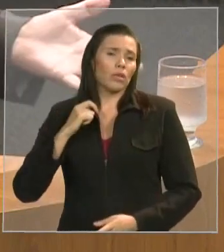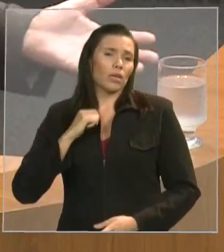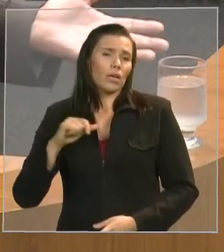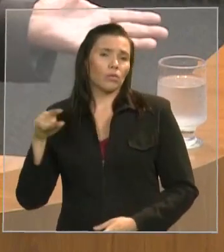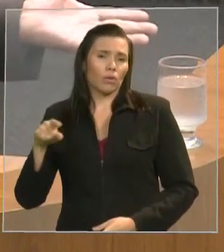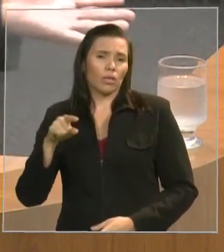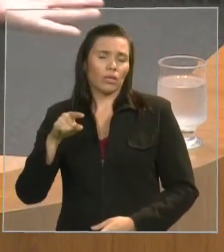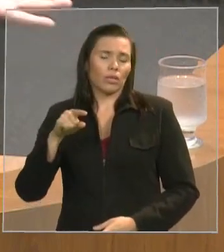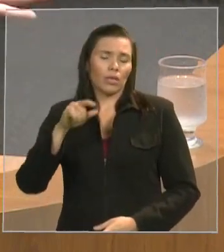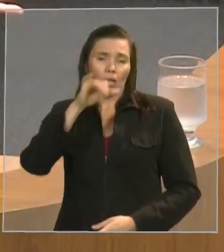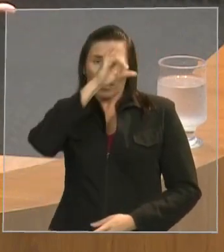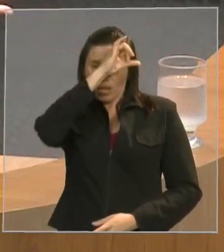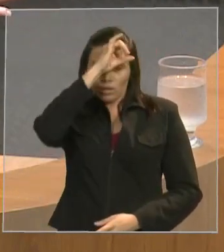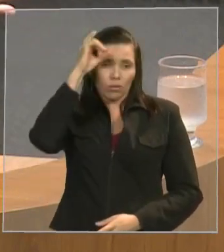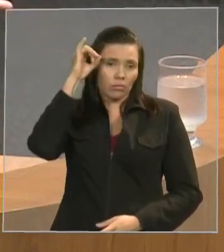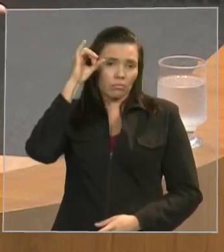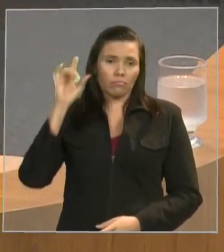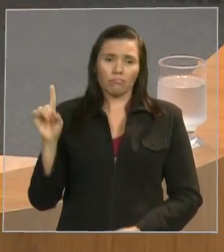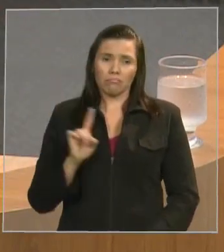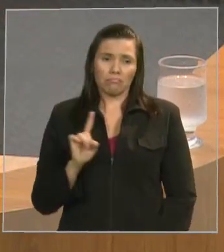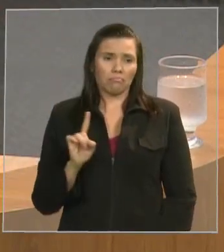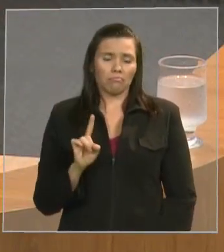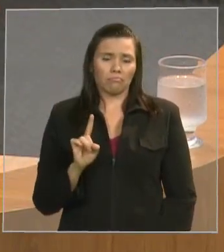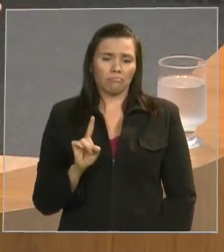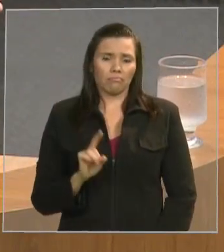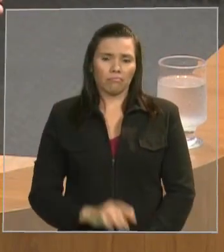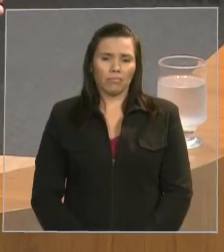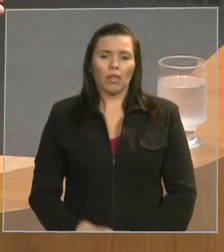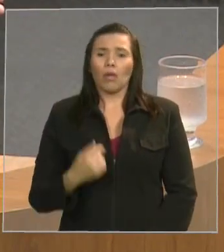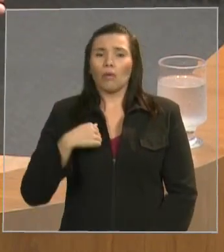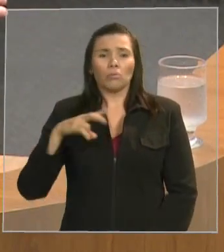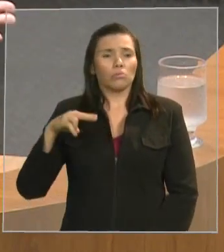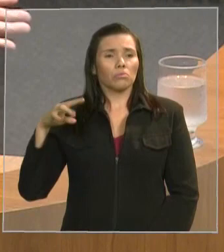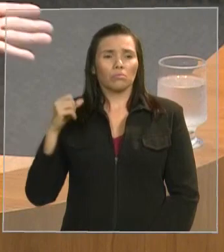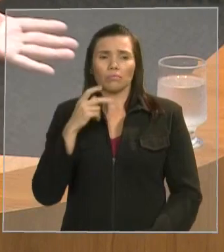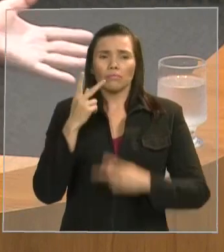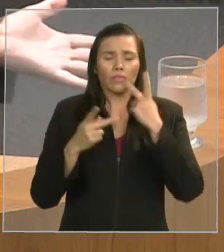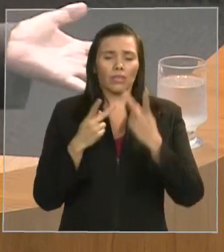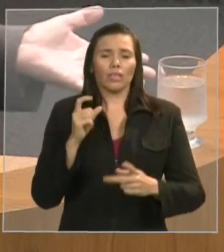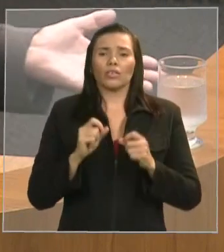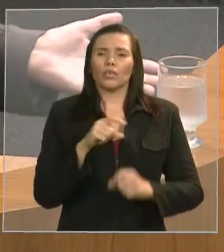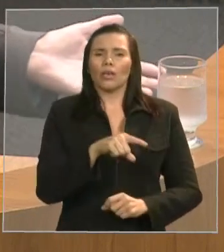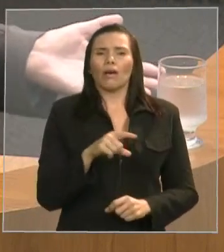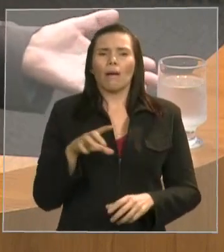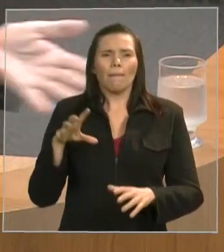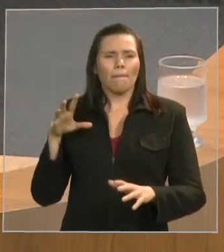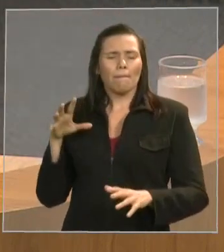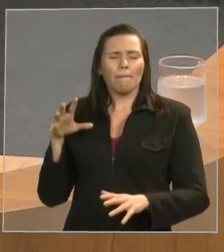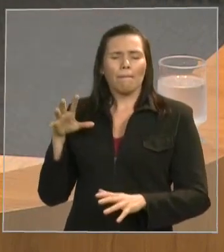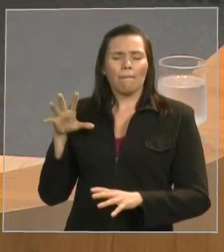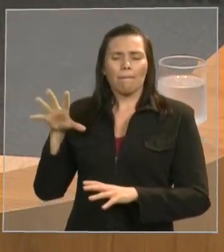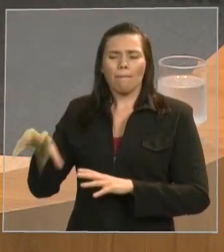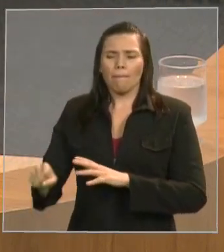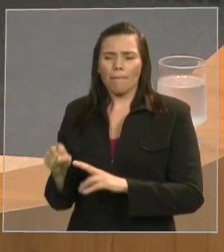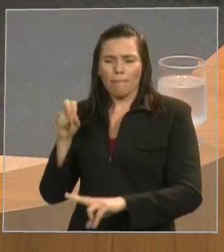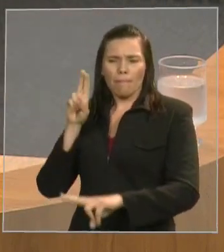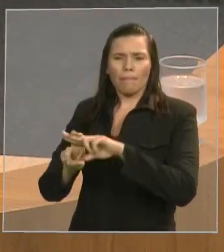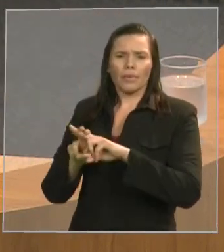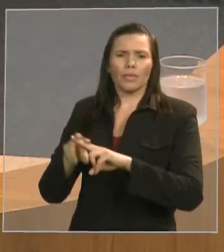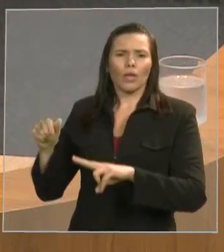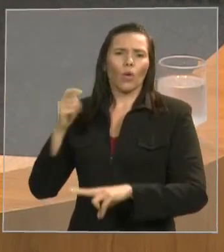foi uma grande operação, foi. Eu nunca disse que não foi. Eu nunca disse isso aqui. Eu nunca entrei no